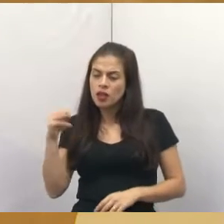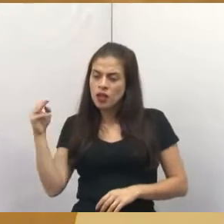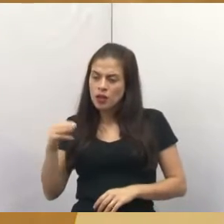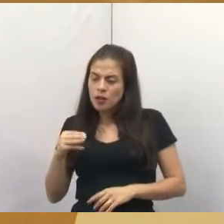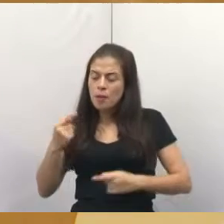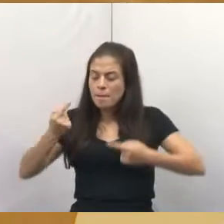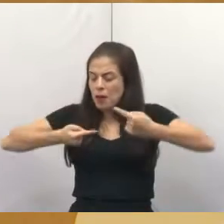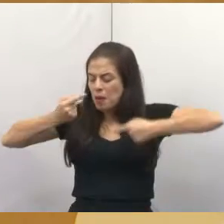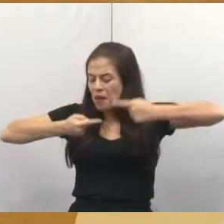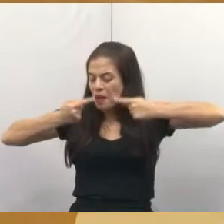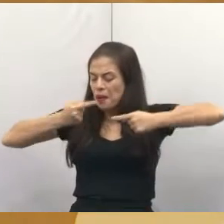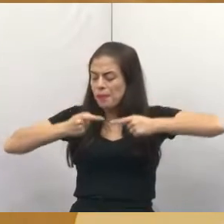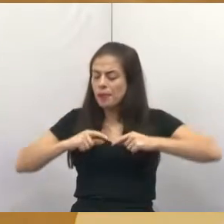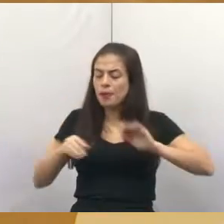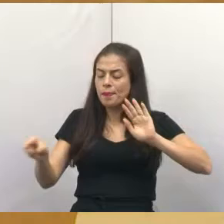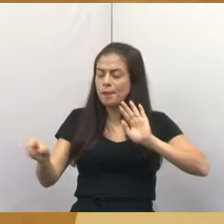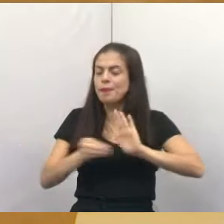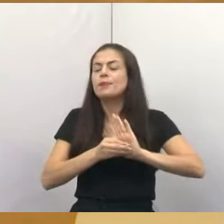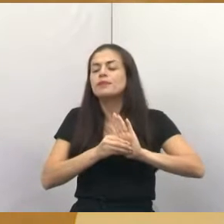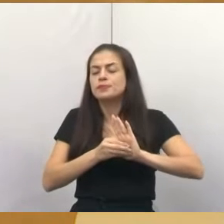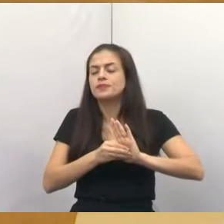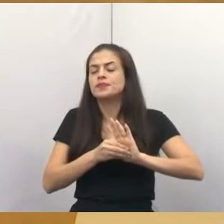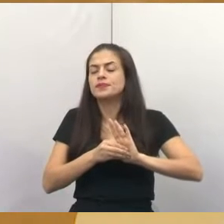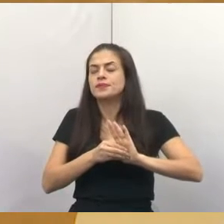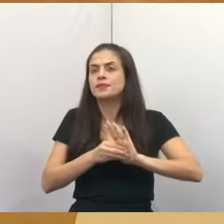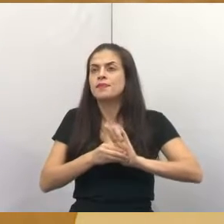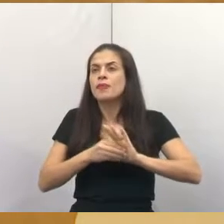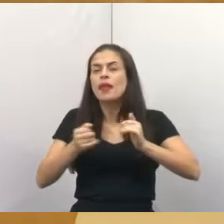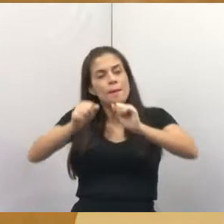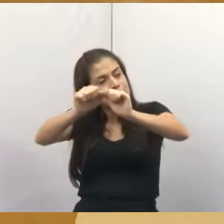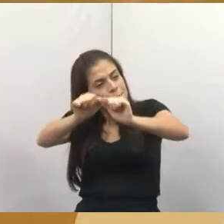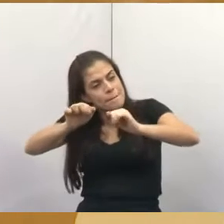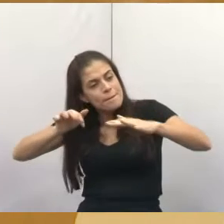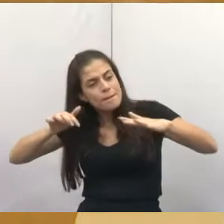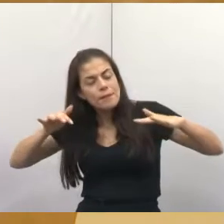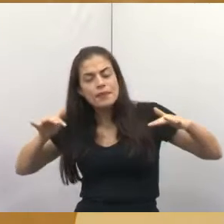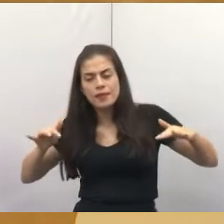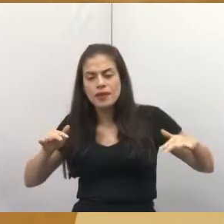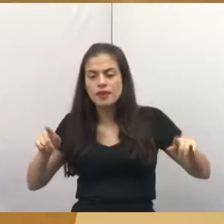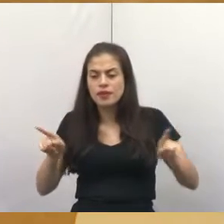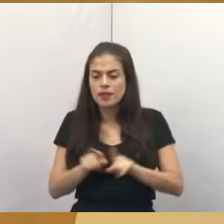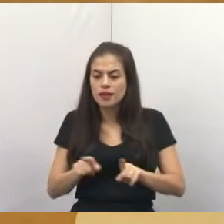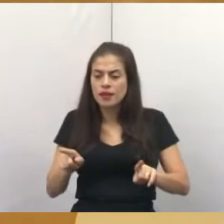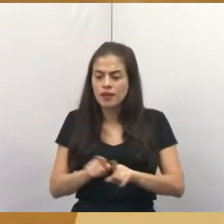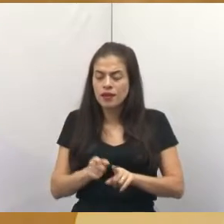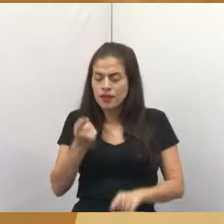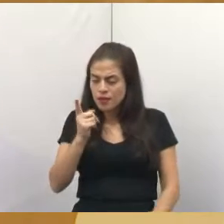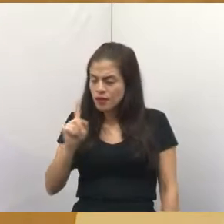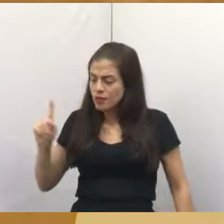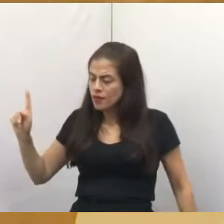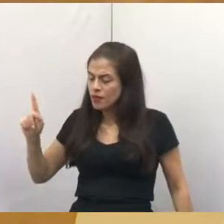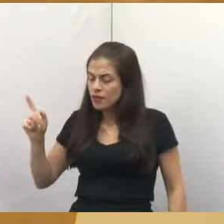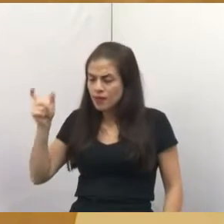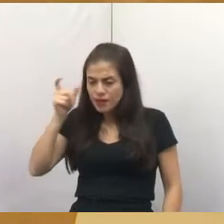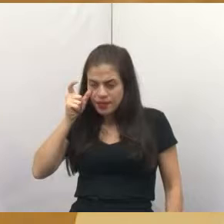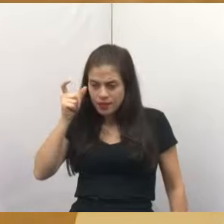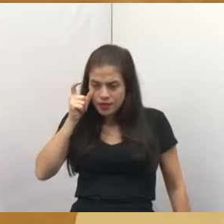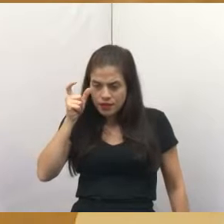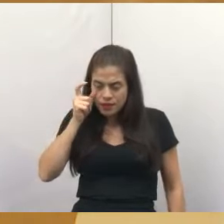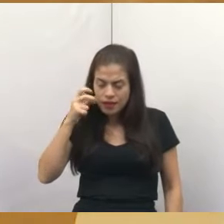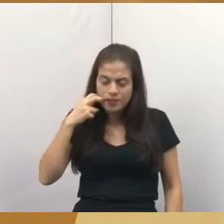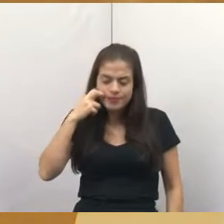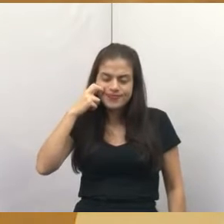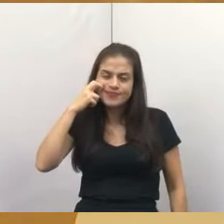Além de tudo, quem está aqui na galeria e quem está fora assistindo também, é envergonhoso para